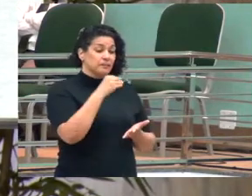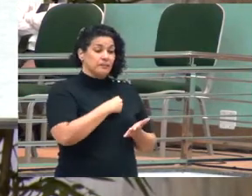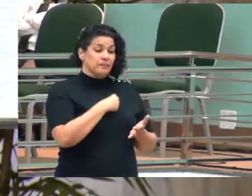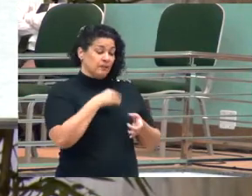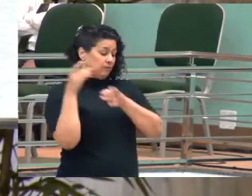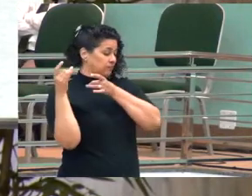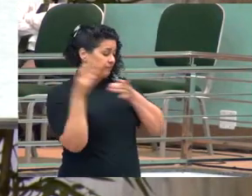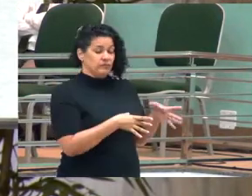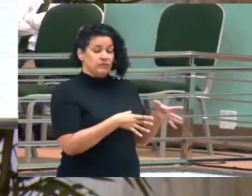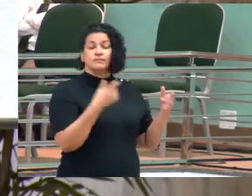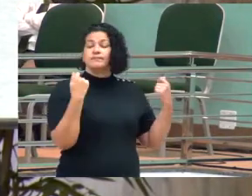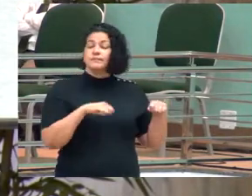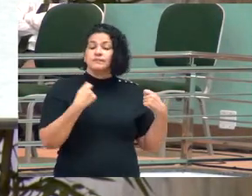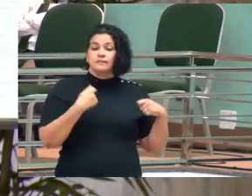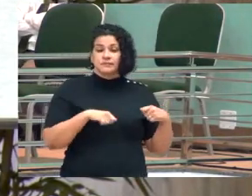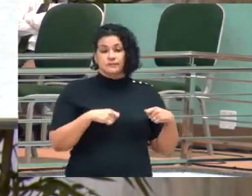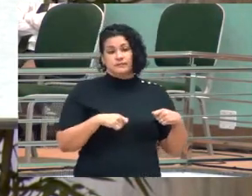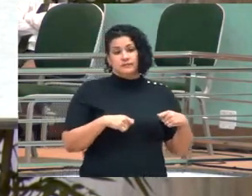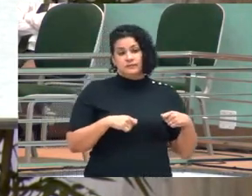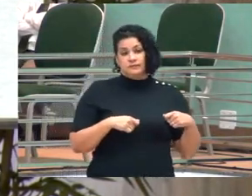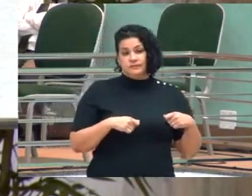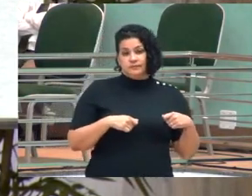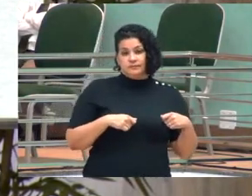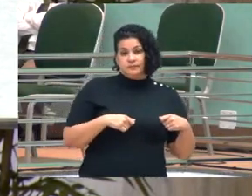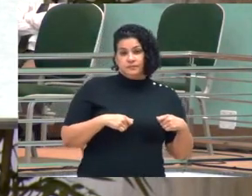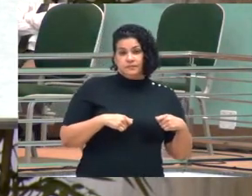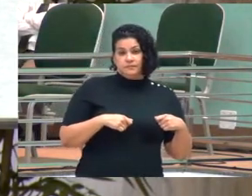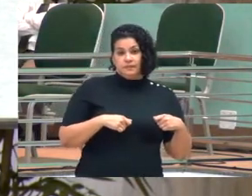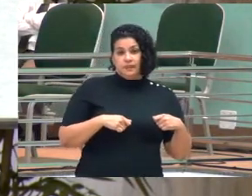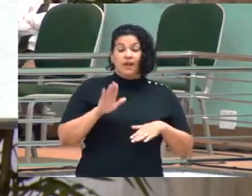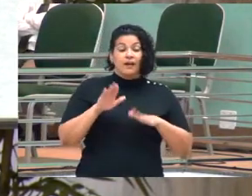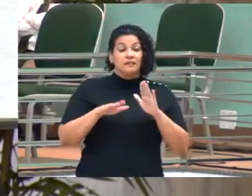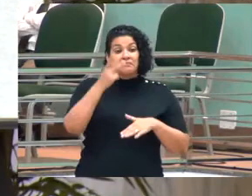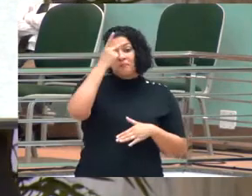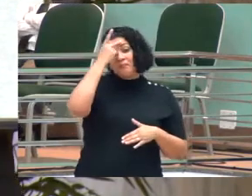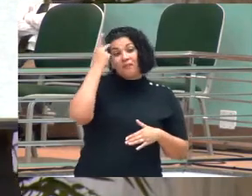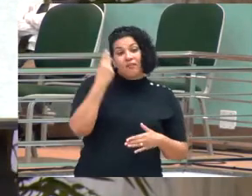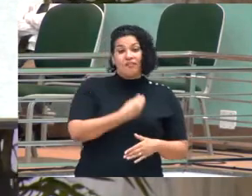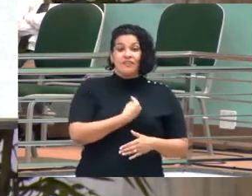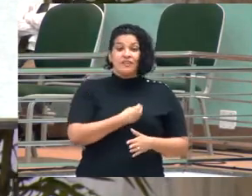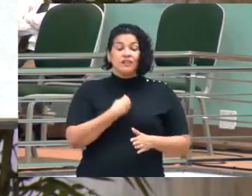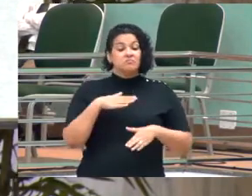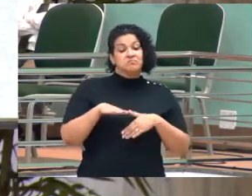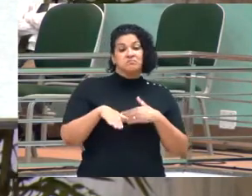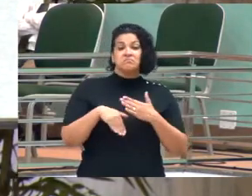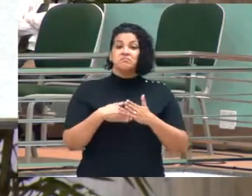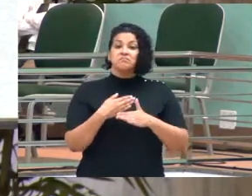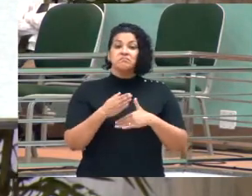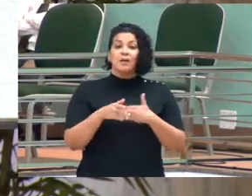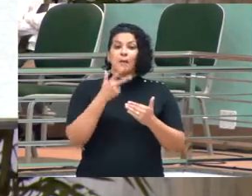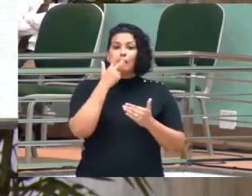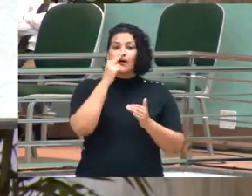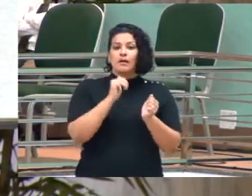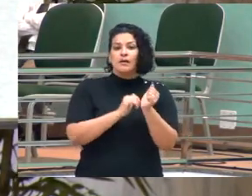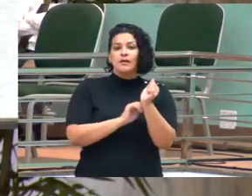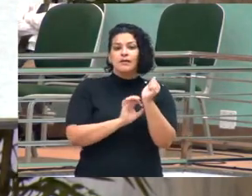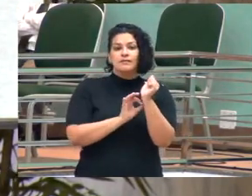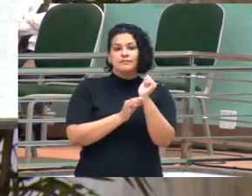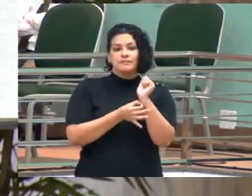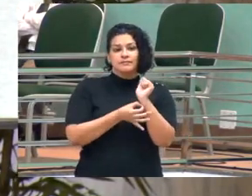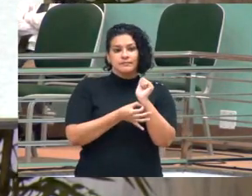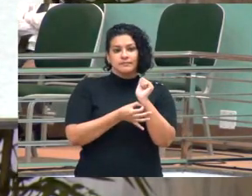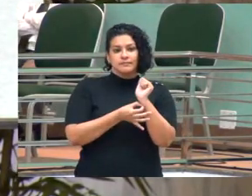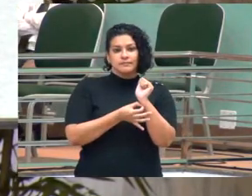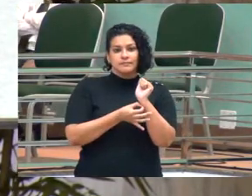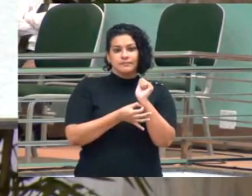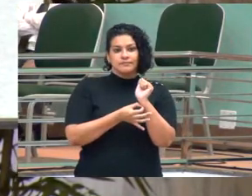Há muitas pessoas vivendo como uma página anônima. Tudo que você faz ali, tudo que você vê ali,